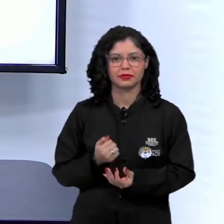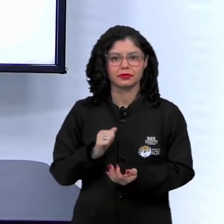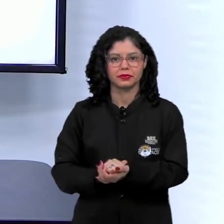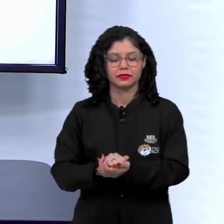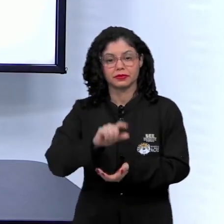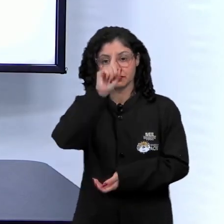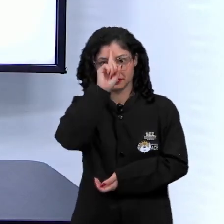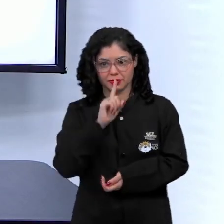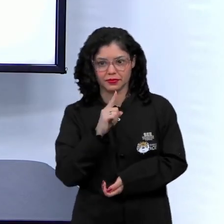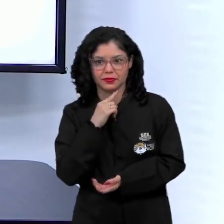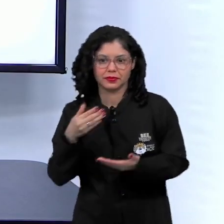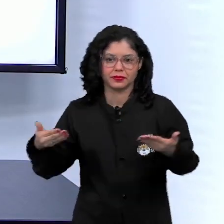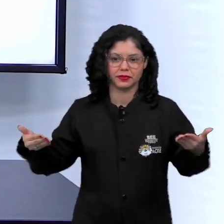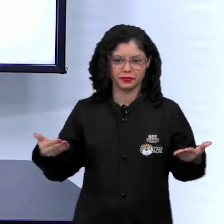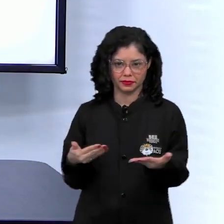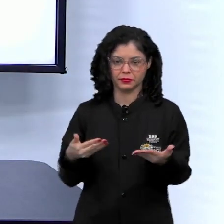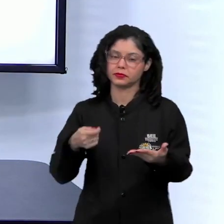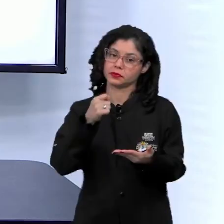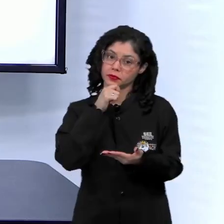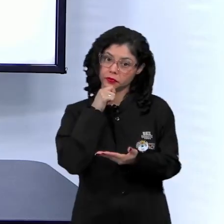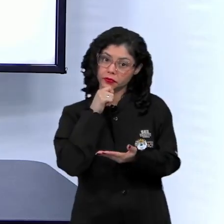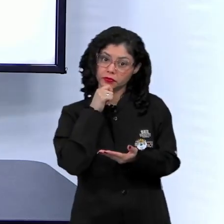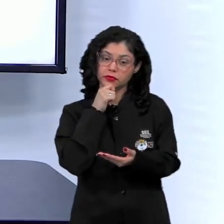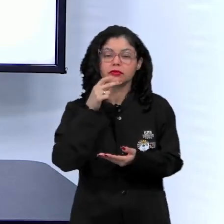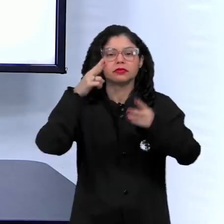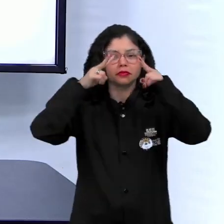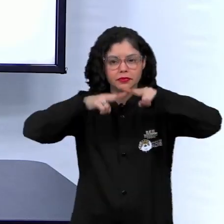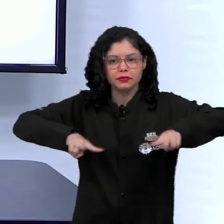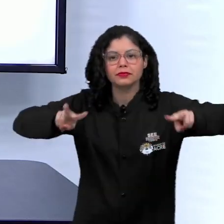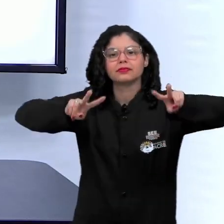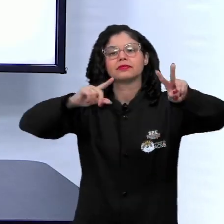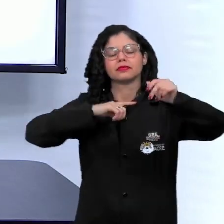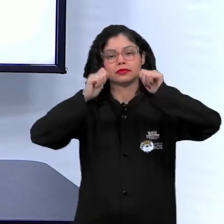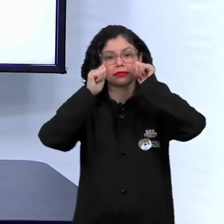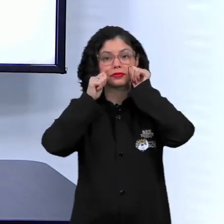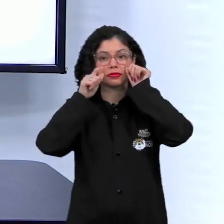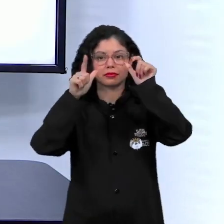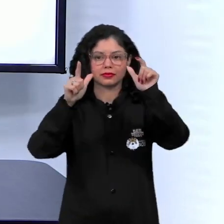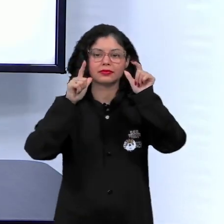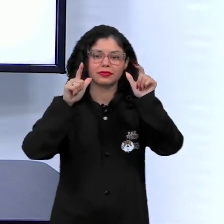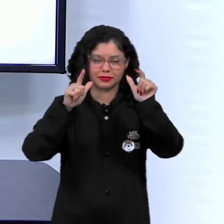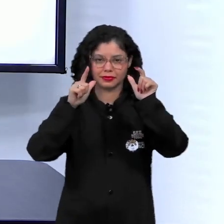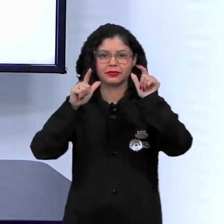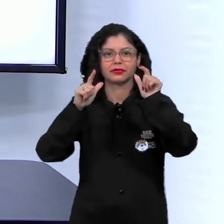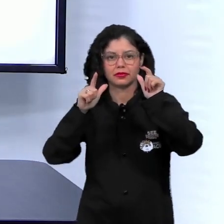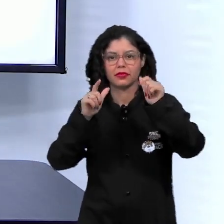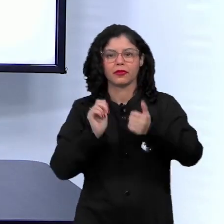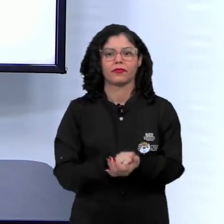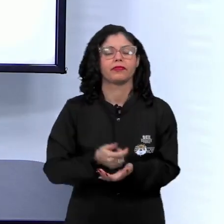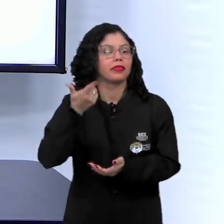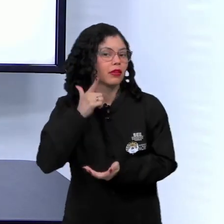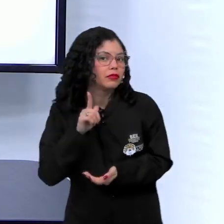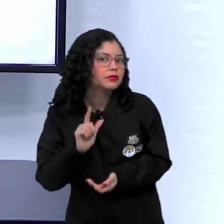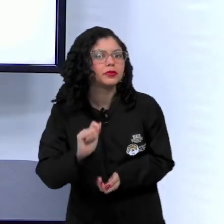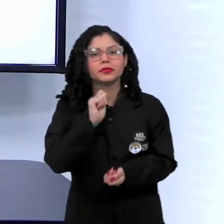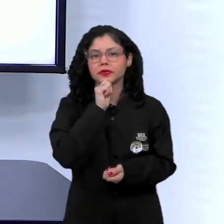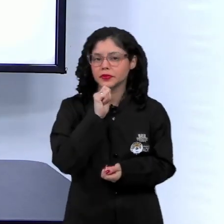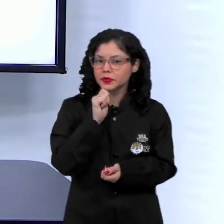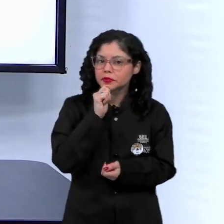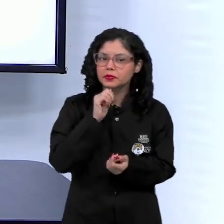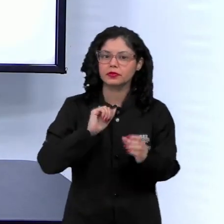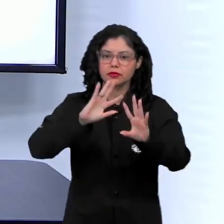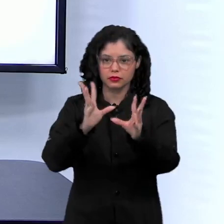essa imagem mais visual, que chama mais a atenção e consegue